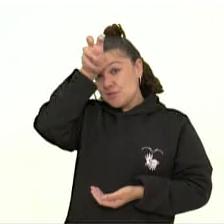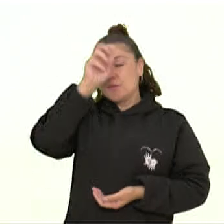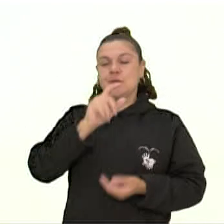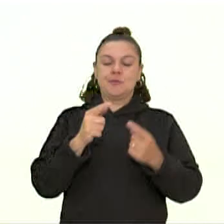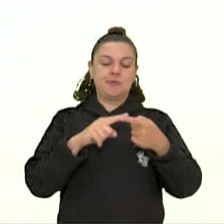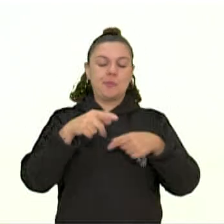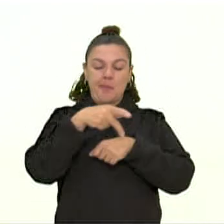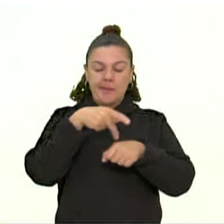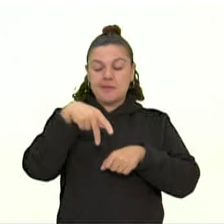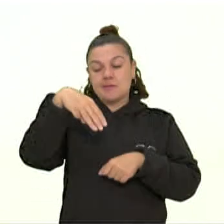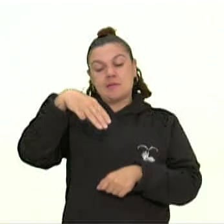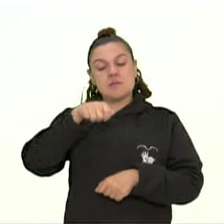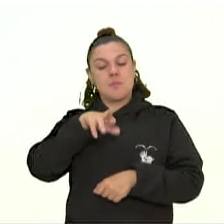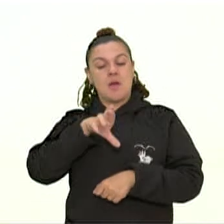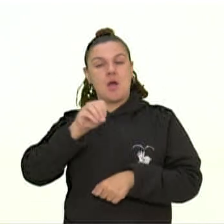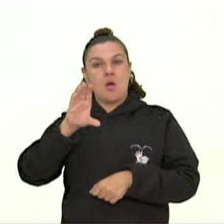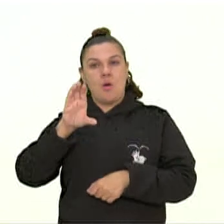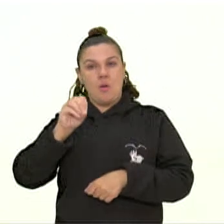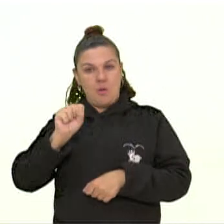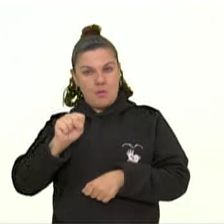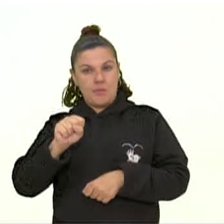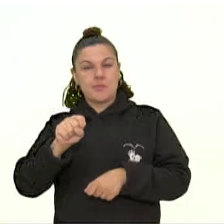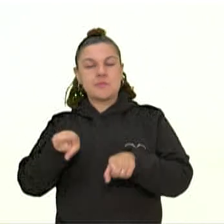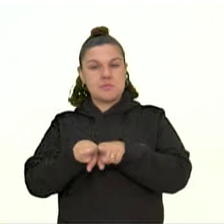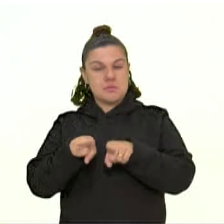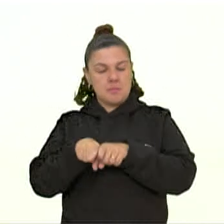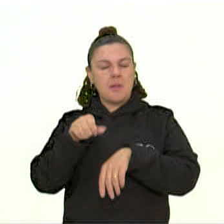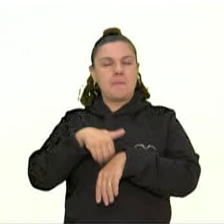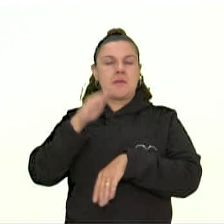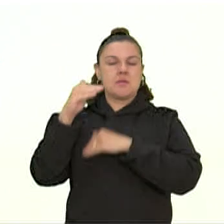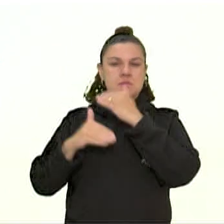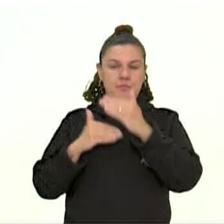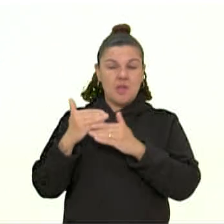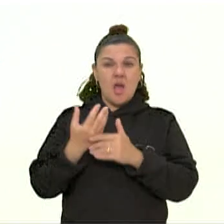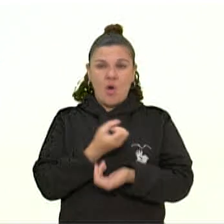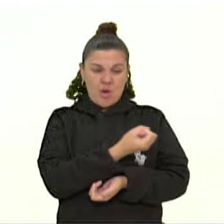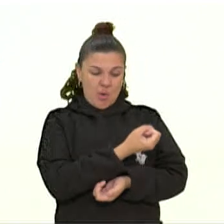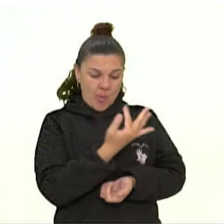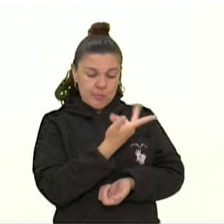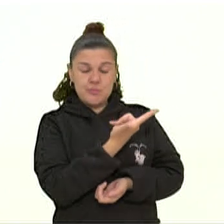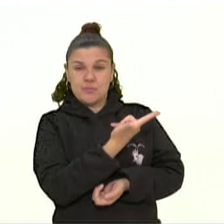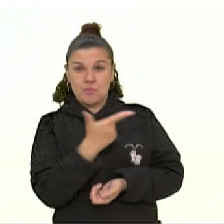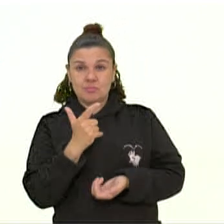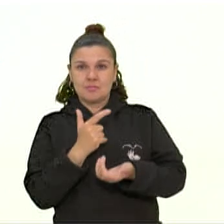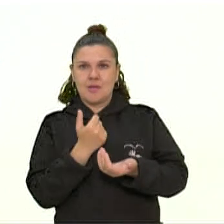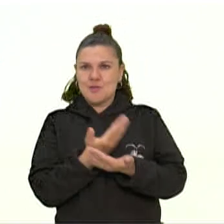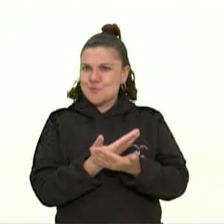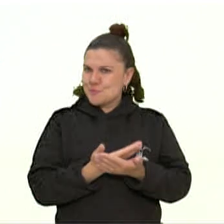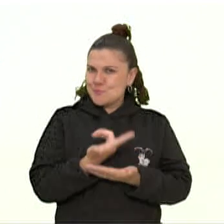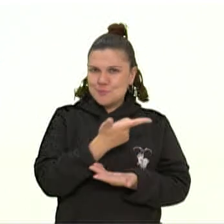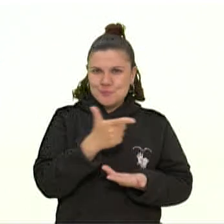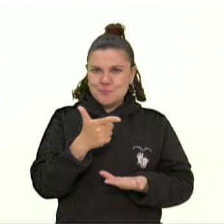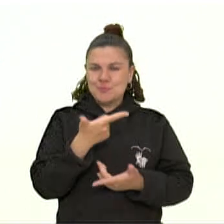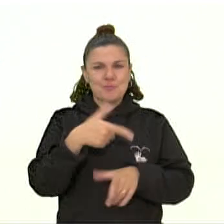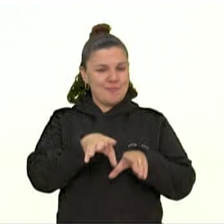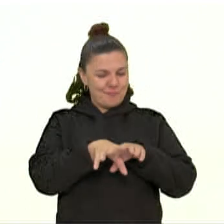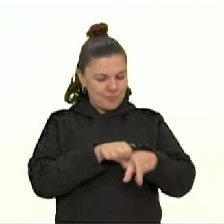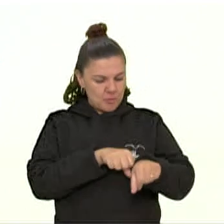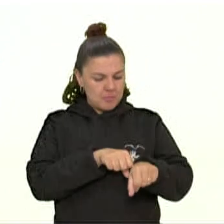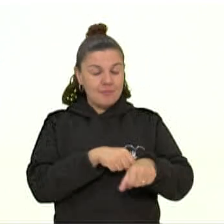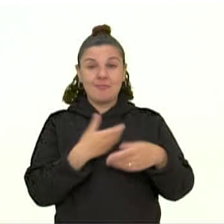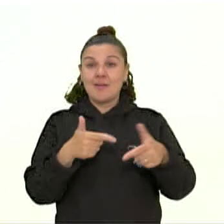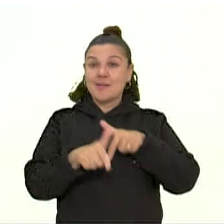desenvolvido. Os menos qualificados, esses que não têm profissão ou menos estudo, né, empregam-se em